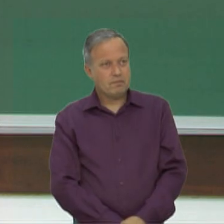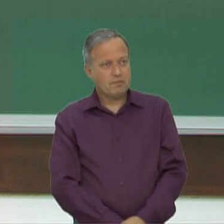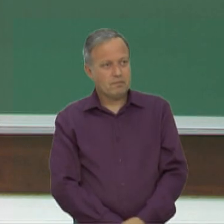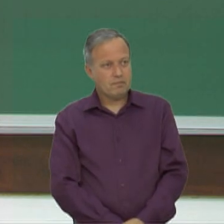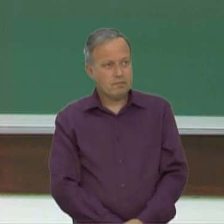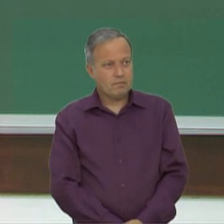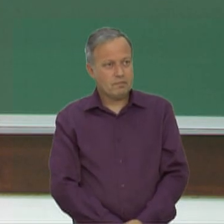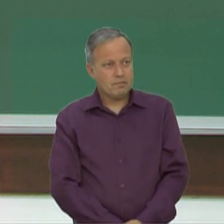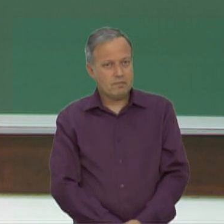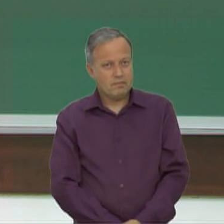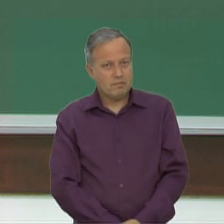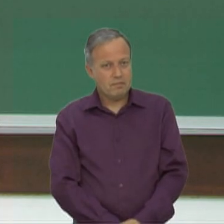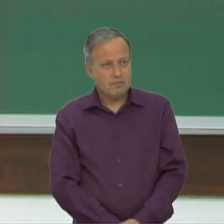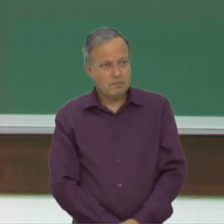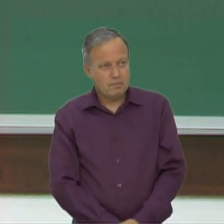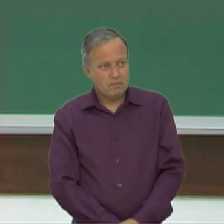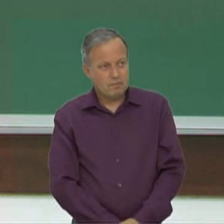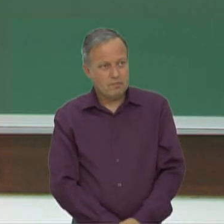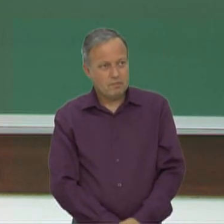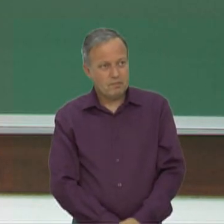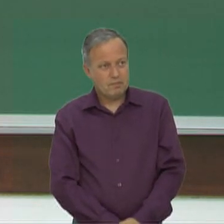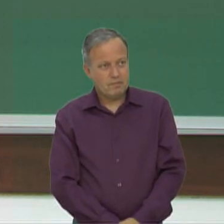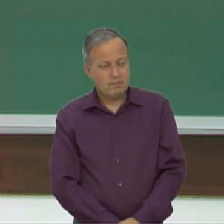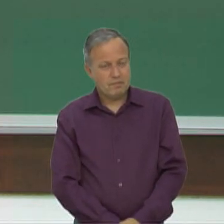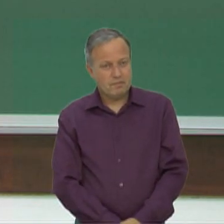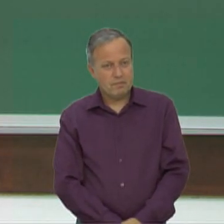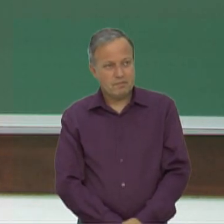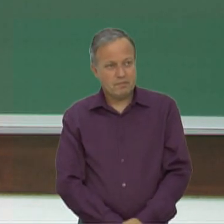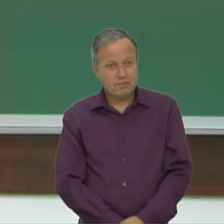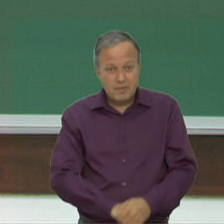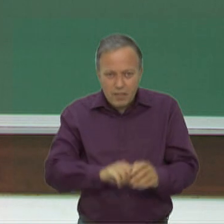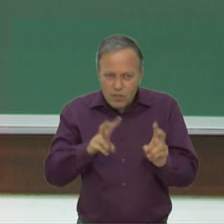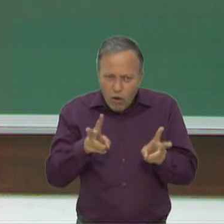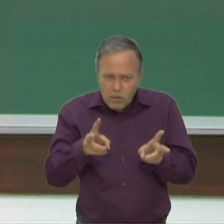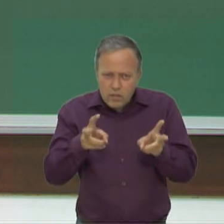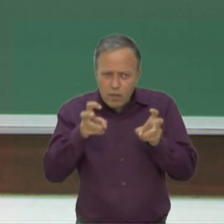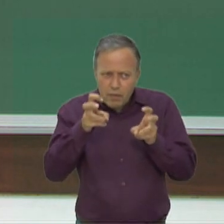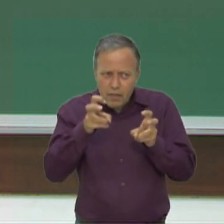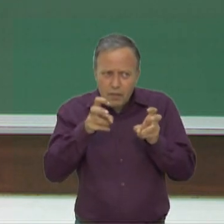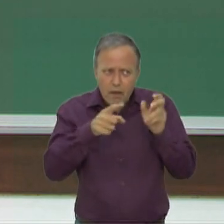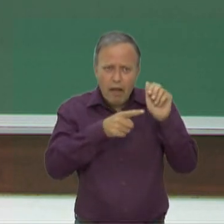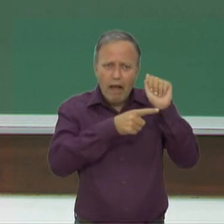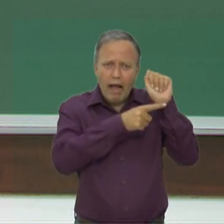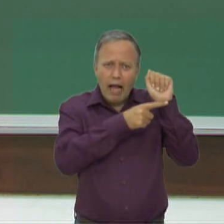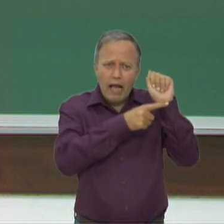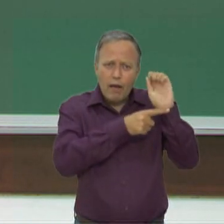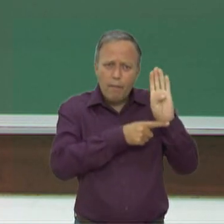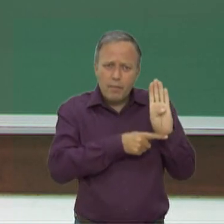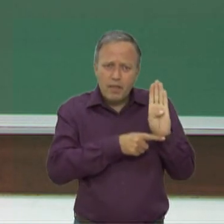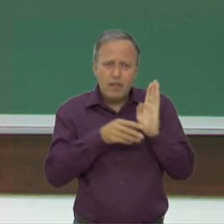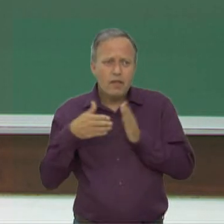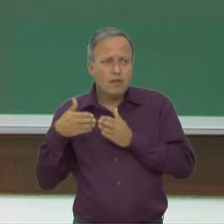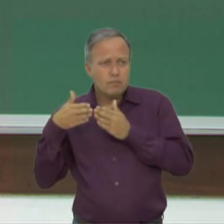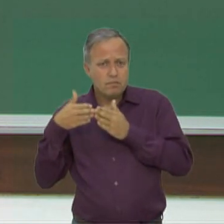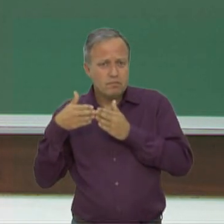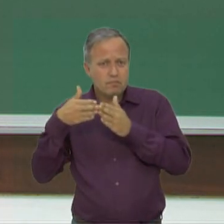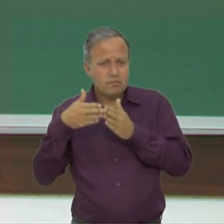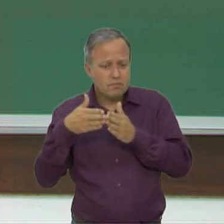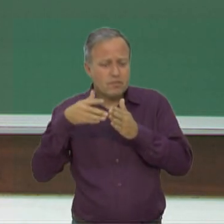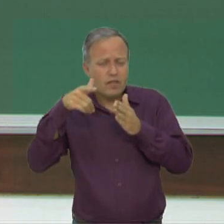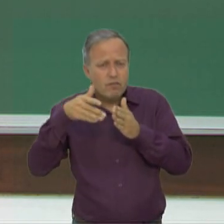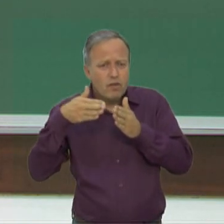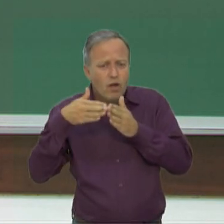Vamos lá, pessoal? Aqui, se vocês observarem, a viagem